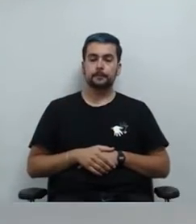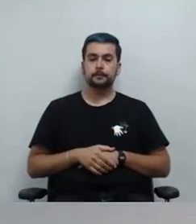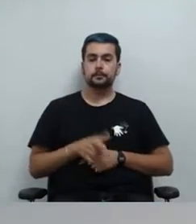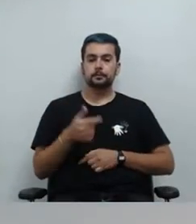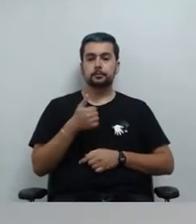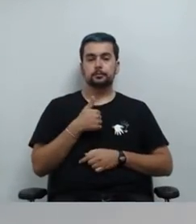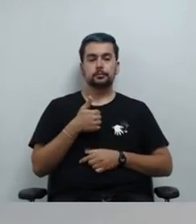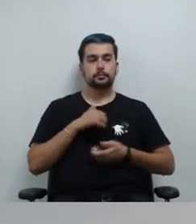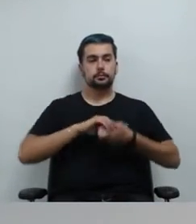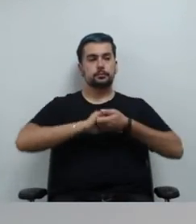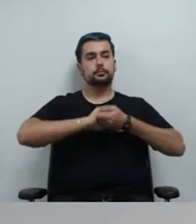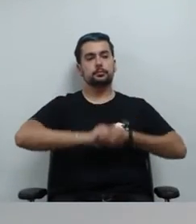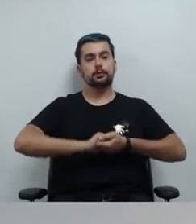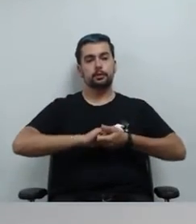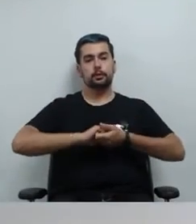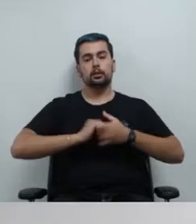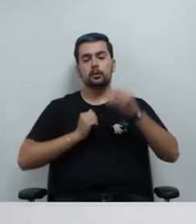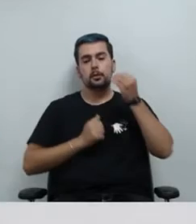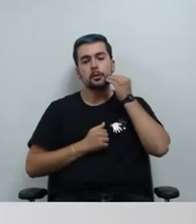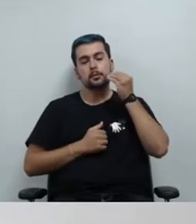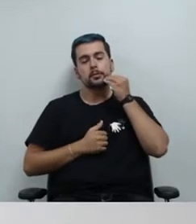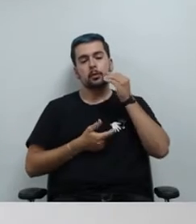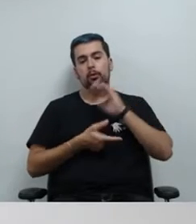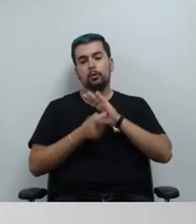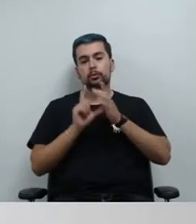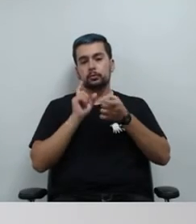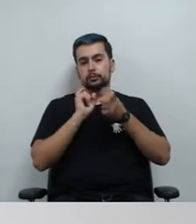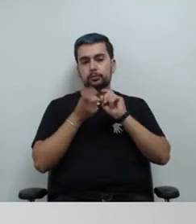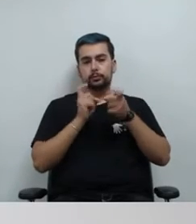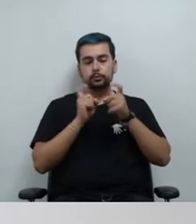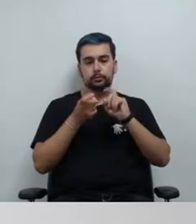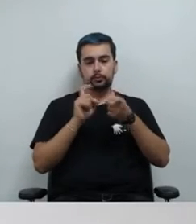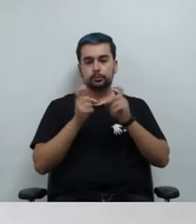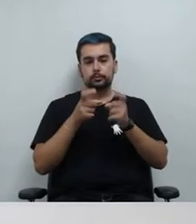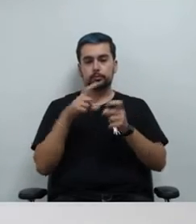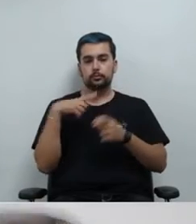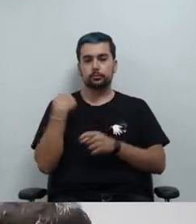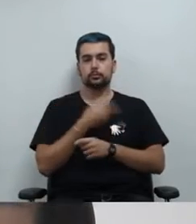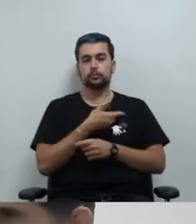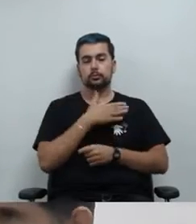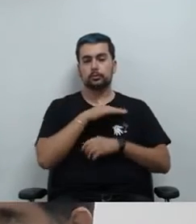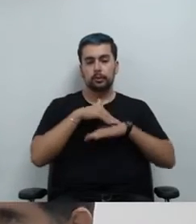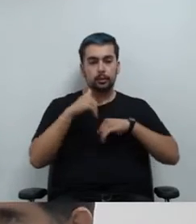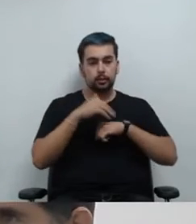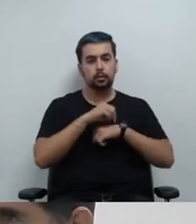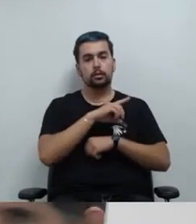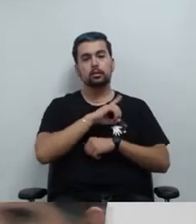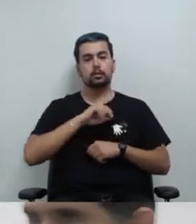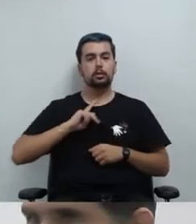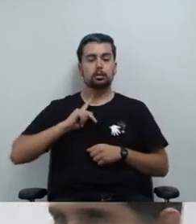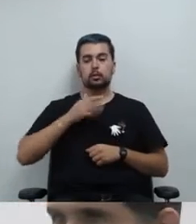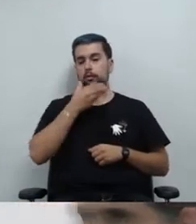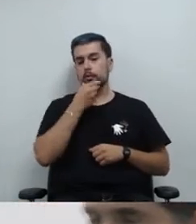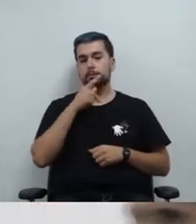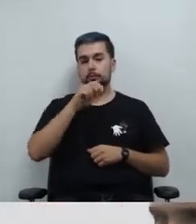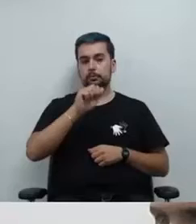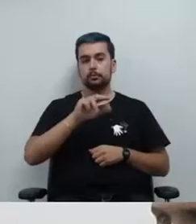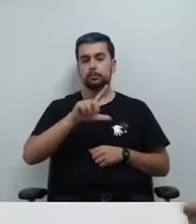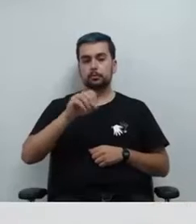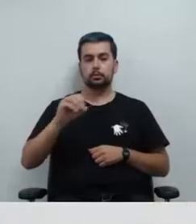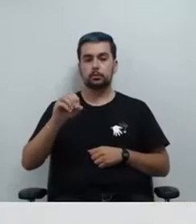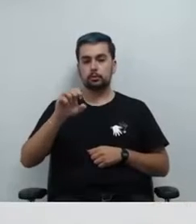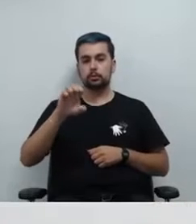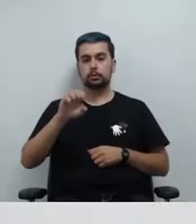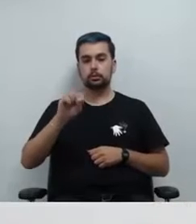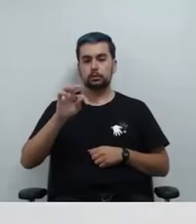aqui, tive a oportunidade de participar ontem de uma reunião que o nosso querido defensor público Paulo Fernandes Esteves, de